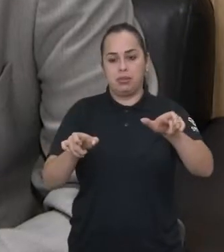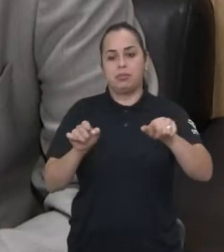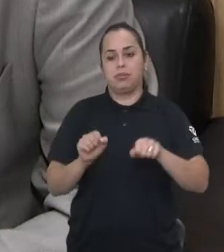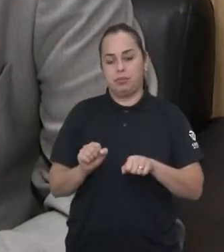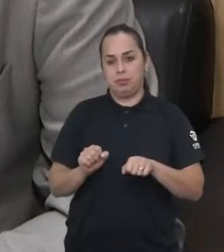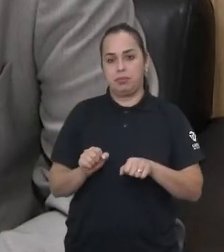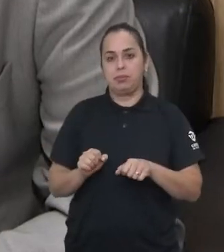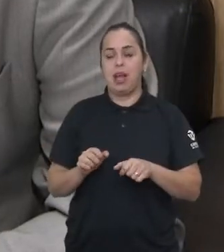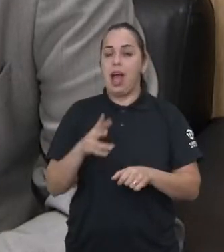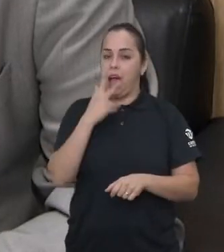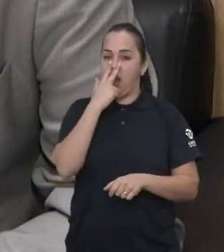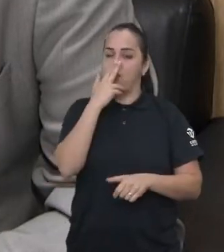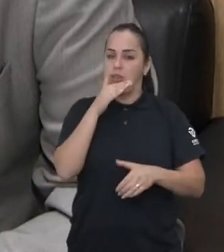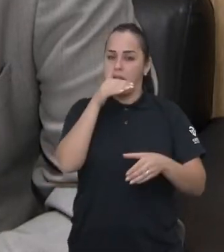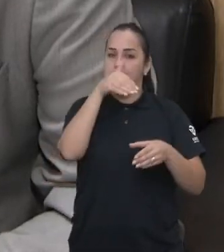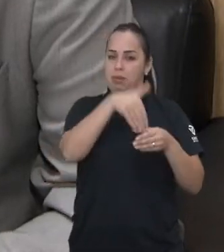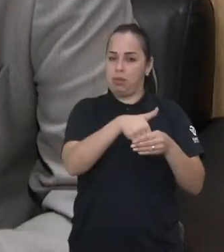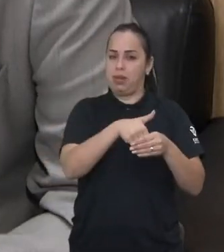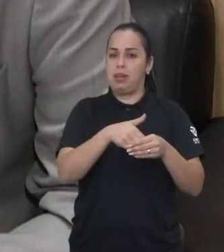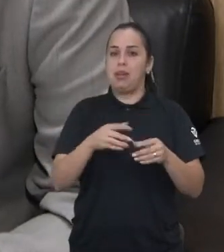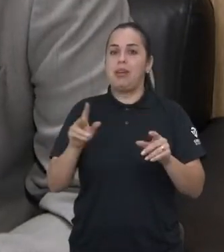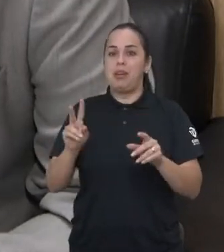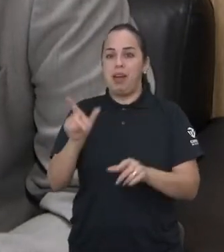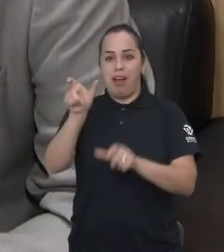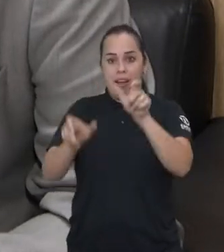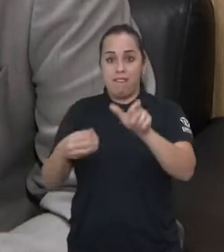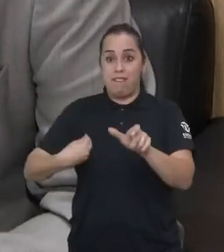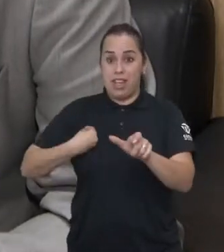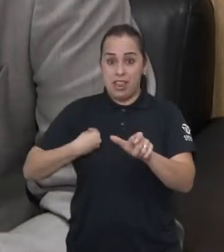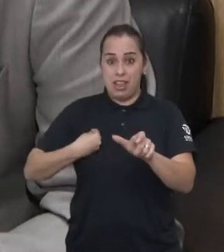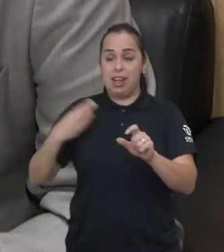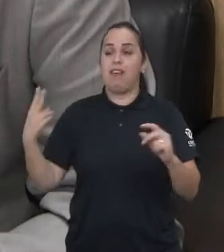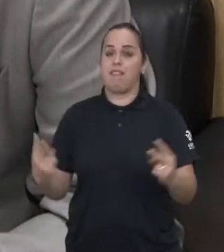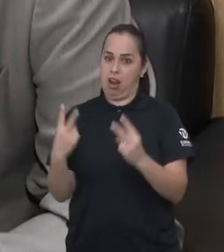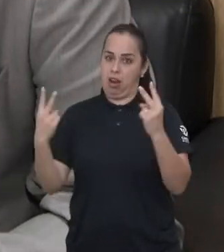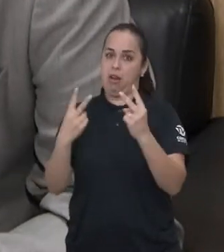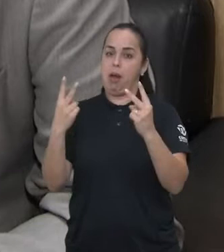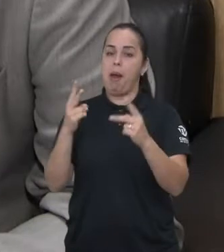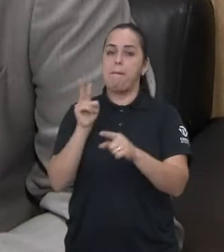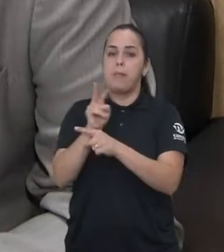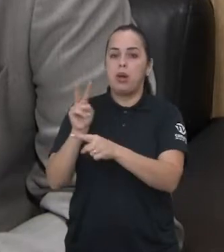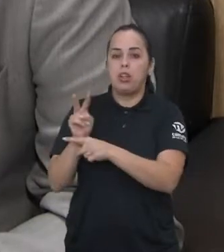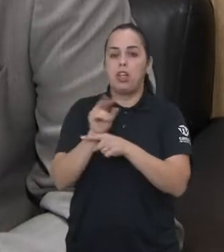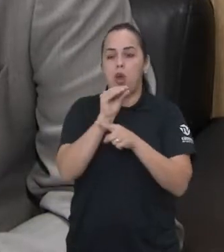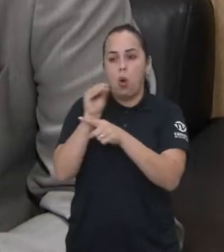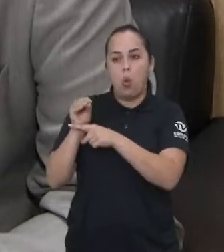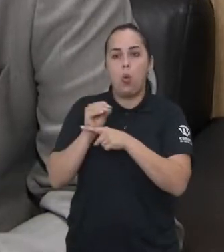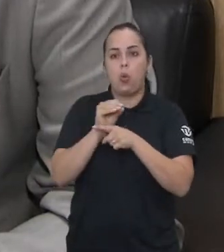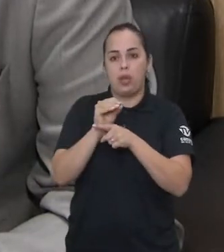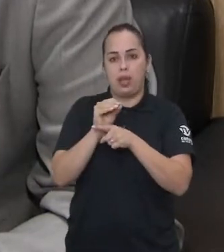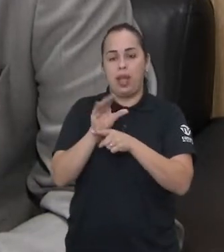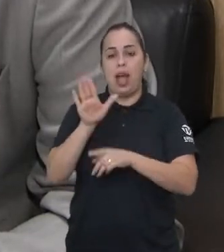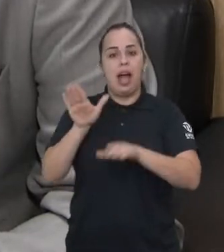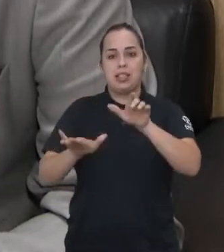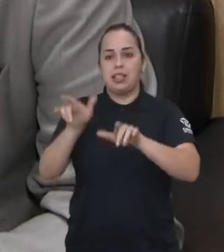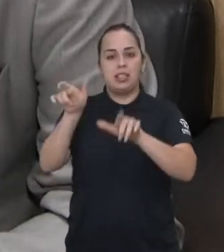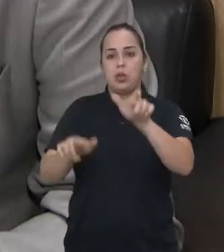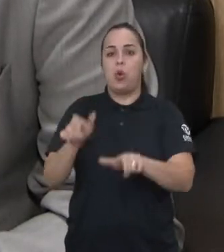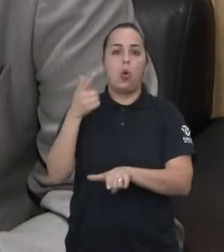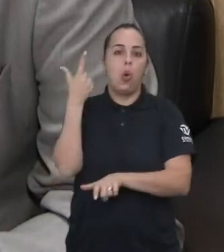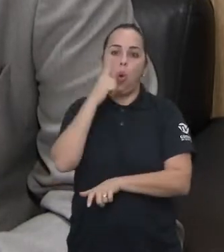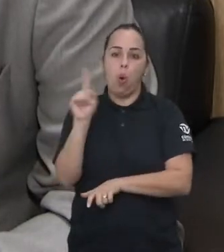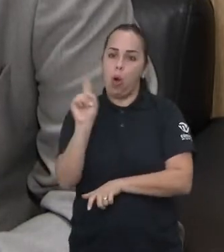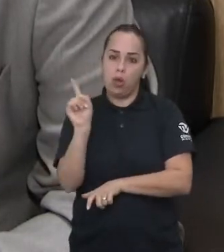deve ser aprovado sempre simplesmente porque a vida tem que ser valorizada a gente tem que proteger as pessoas elas nem sempre